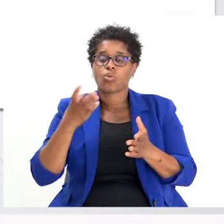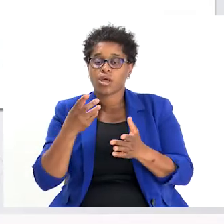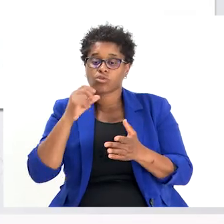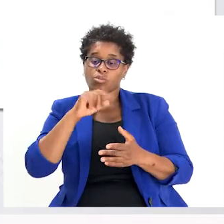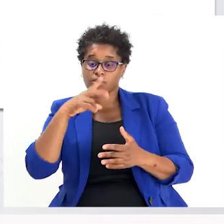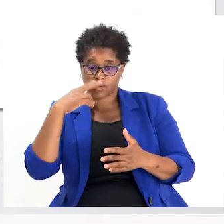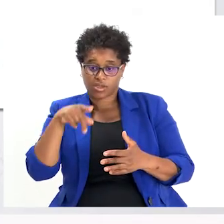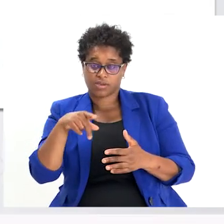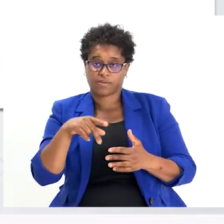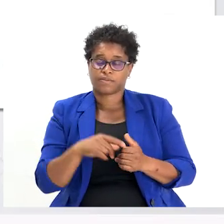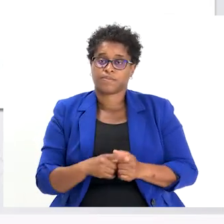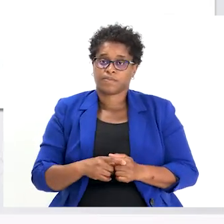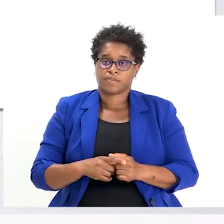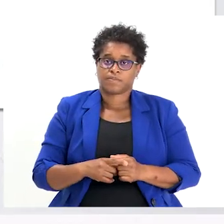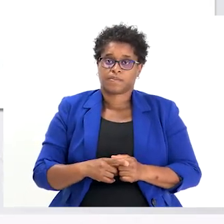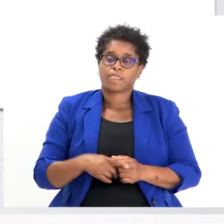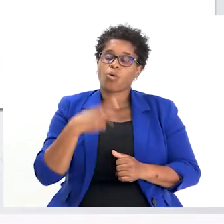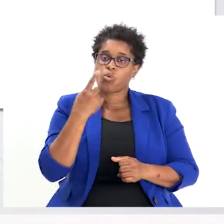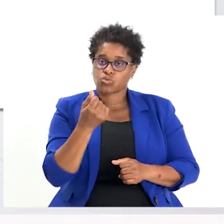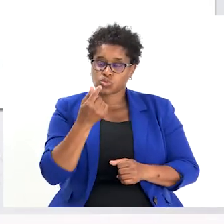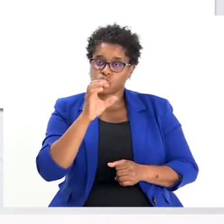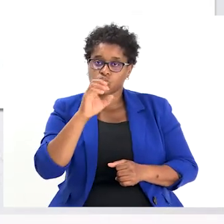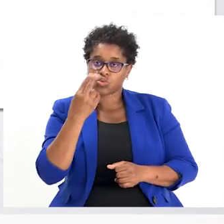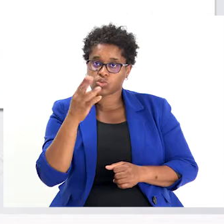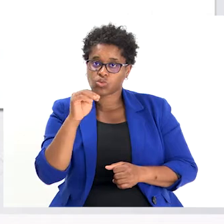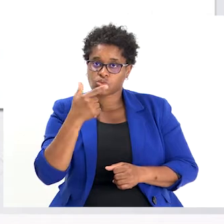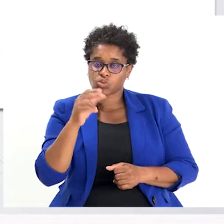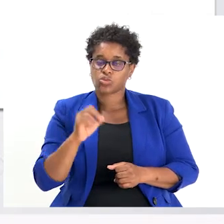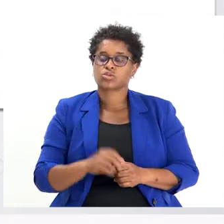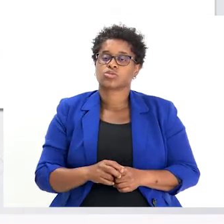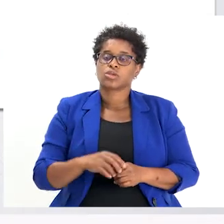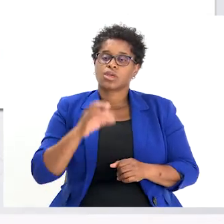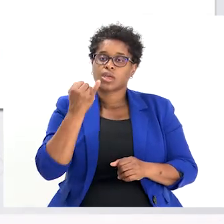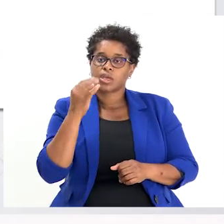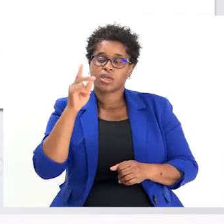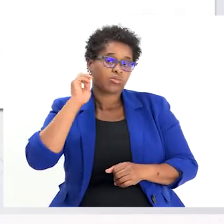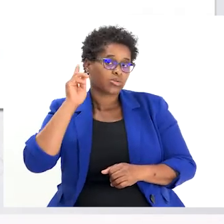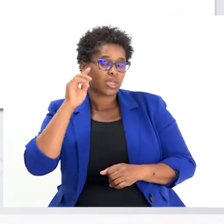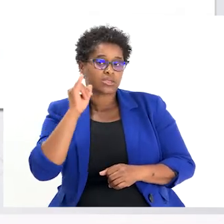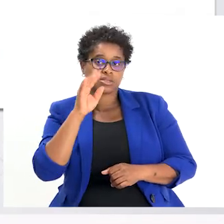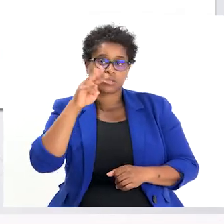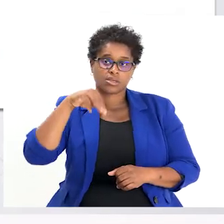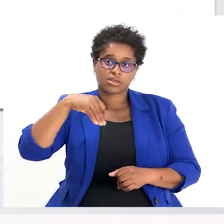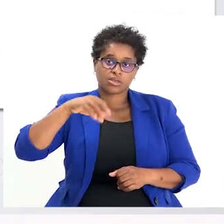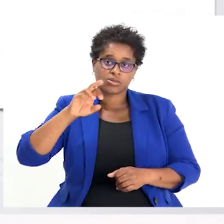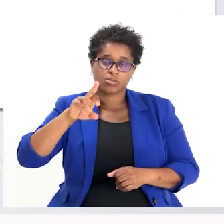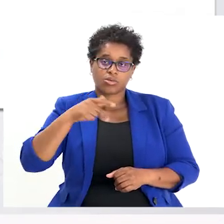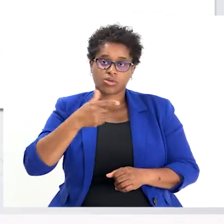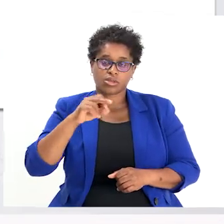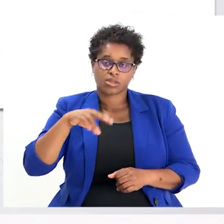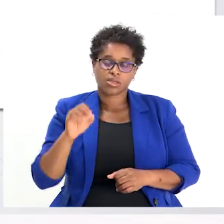quanto ao custo, quanto à importância e quanto à